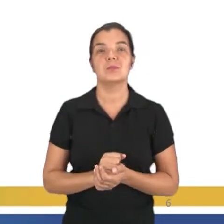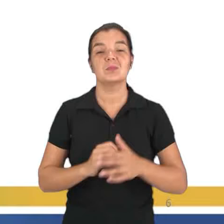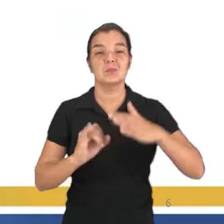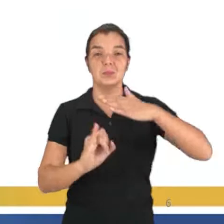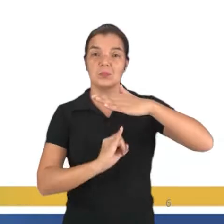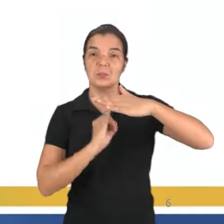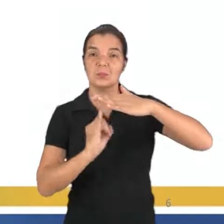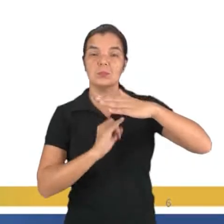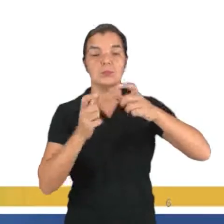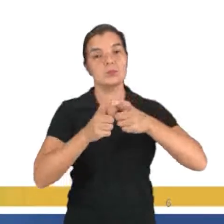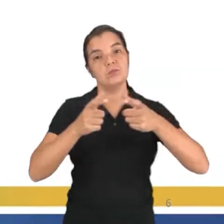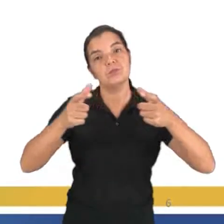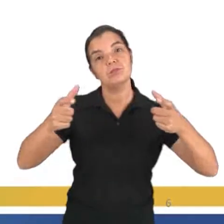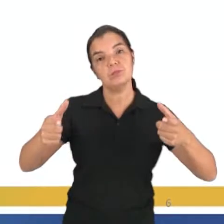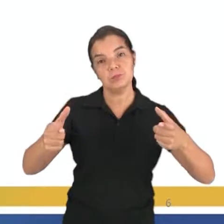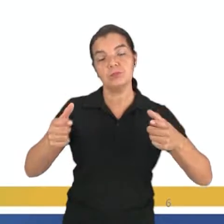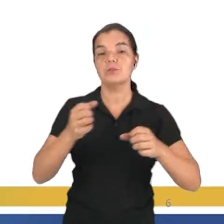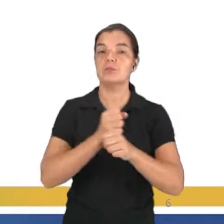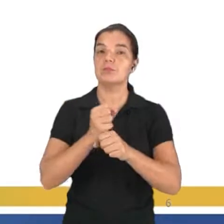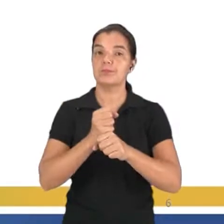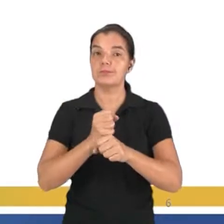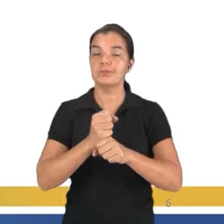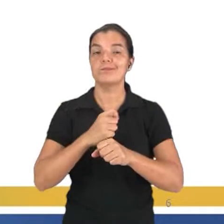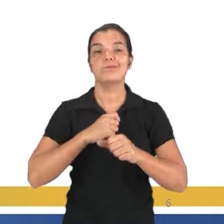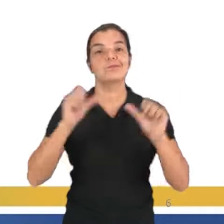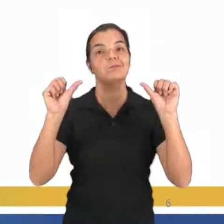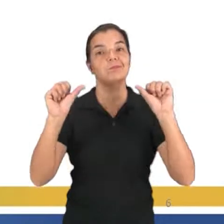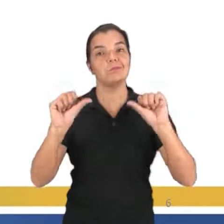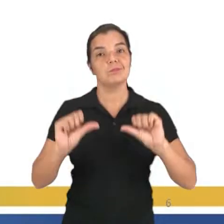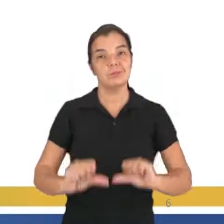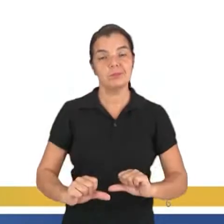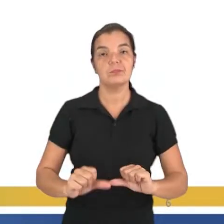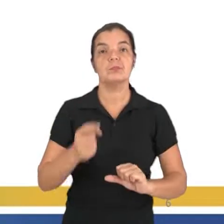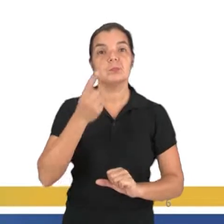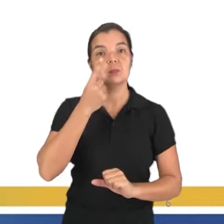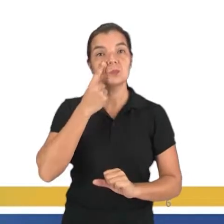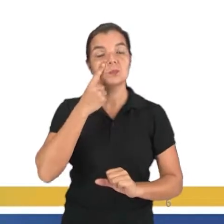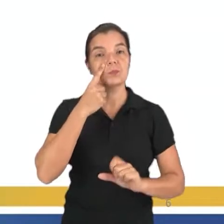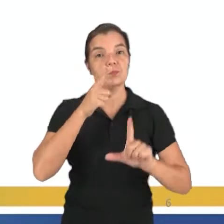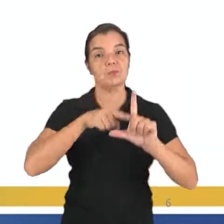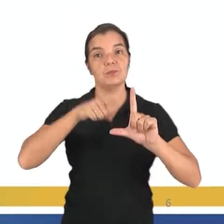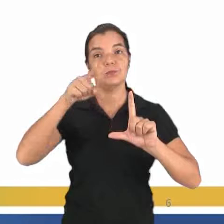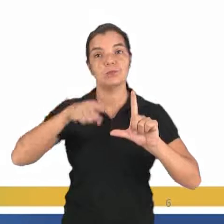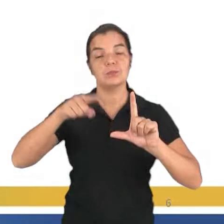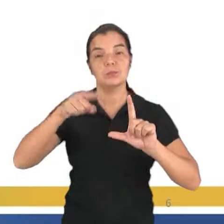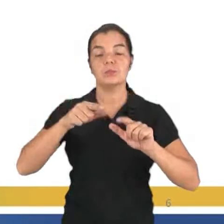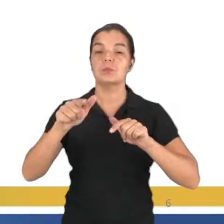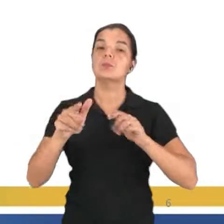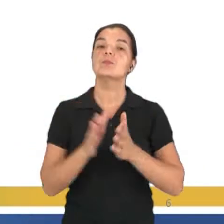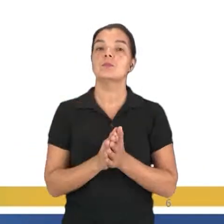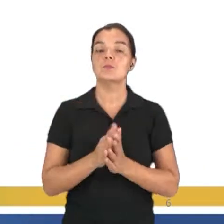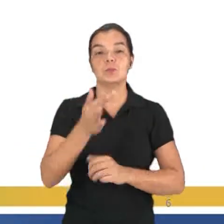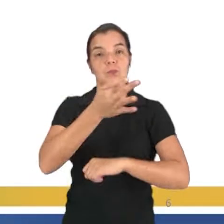que vinham crescendo no Brasil nas últimas décadas tendem a decair, e isso é visto nos dados, né? O emprego